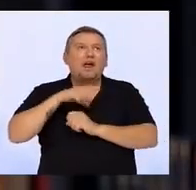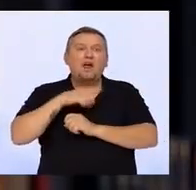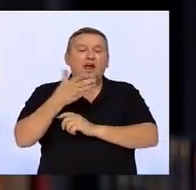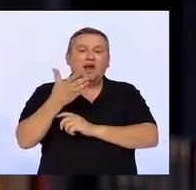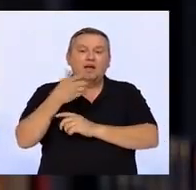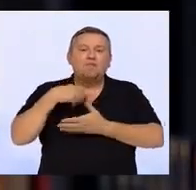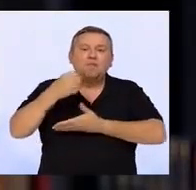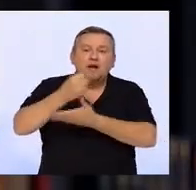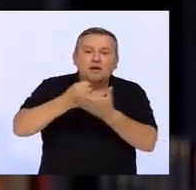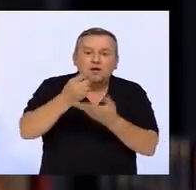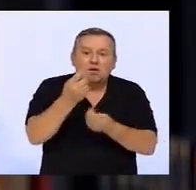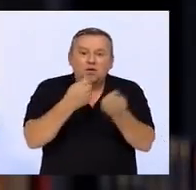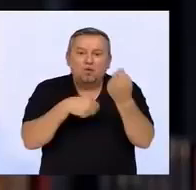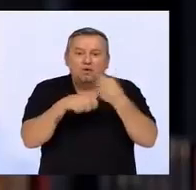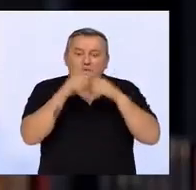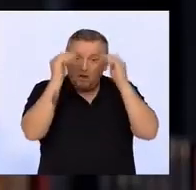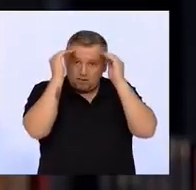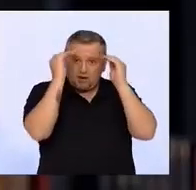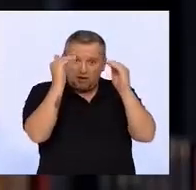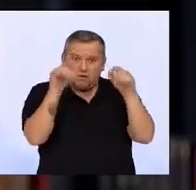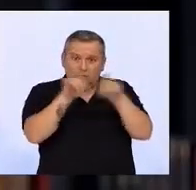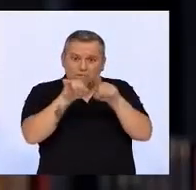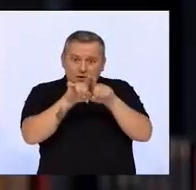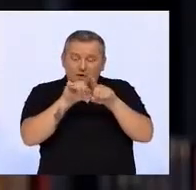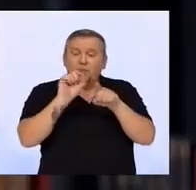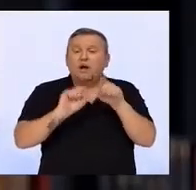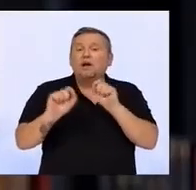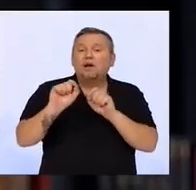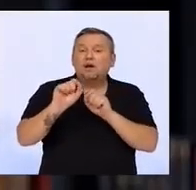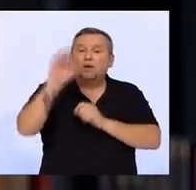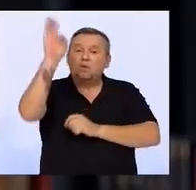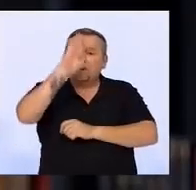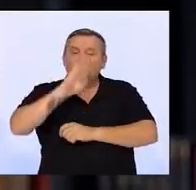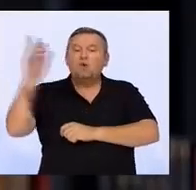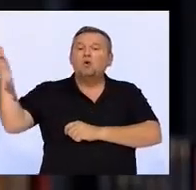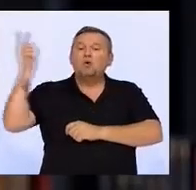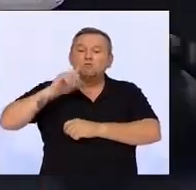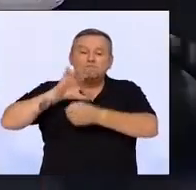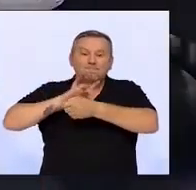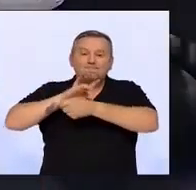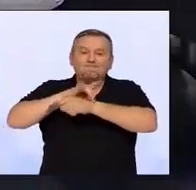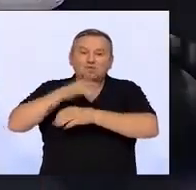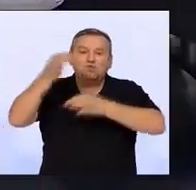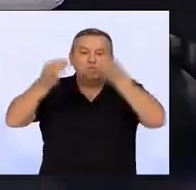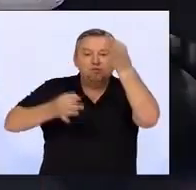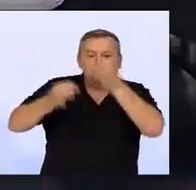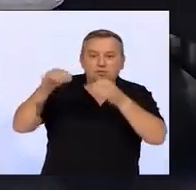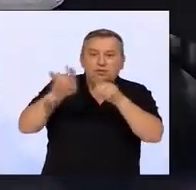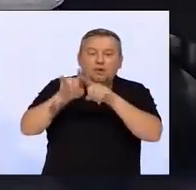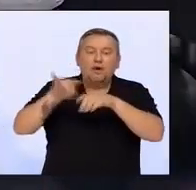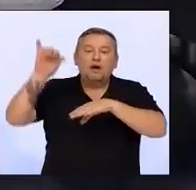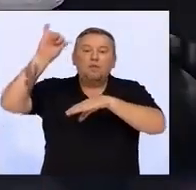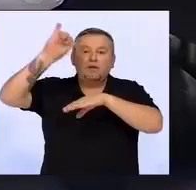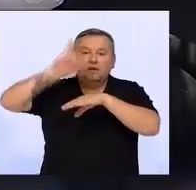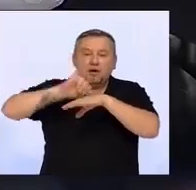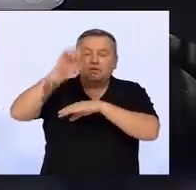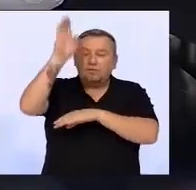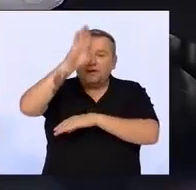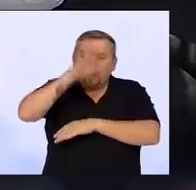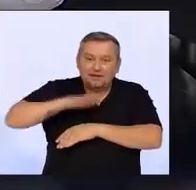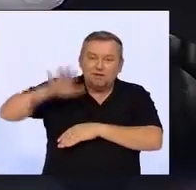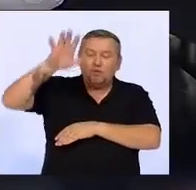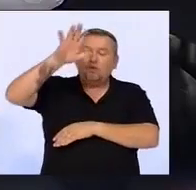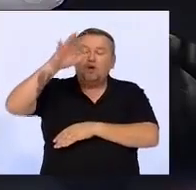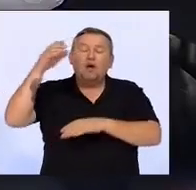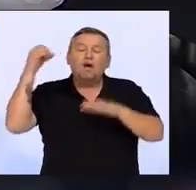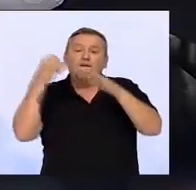esses fundamentos econômicos respeitados para quê? Para que o Brasil ganhe segurança jurídica, para capitais nacionais e internacionais voltarem a investir no